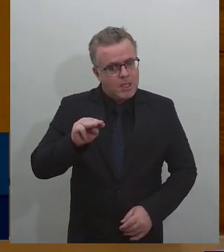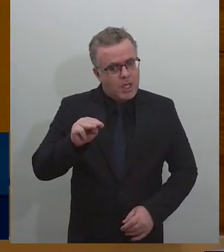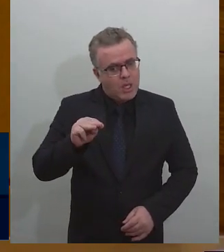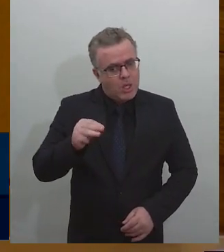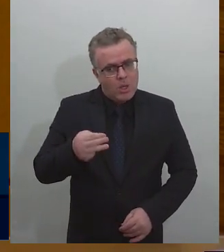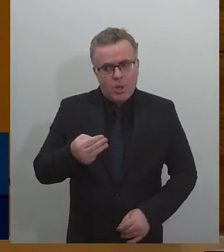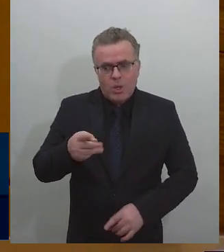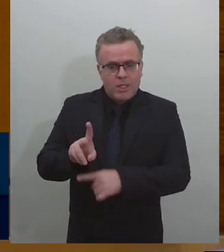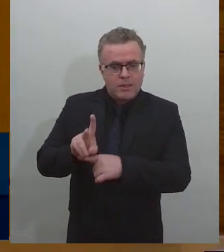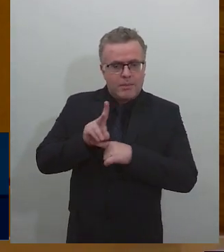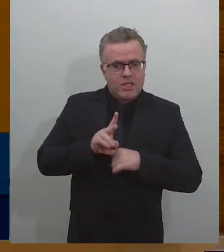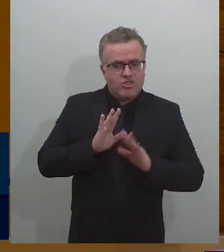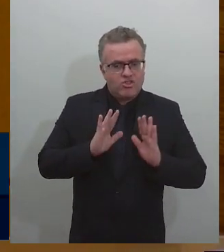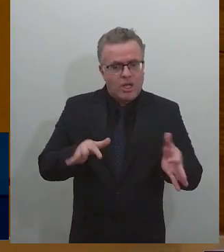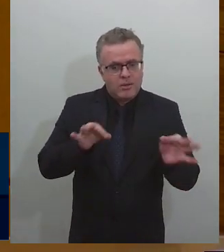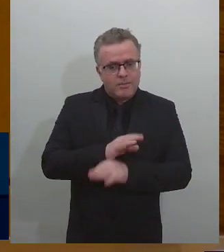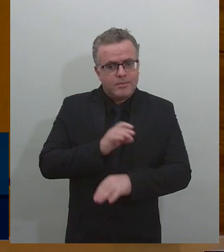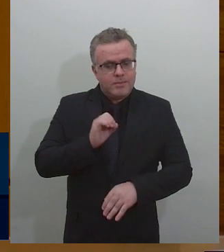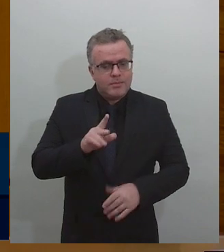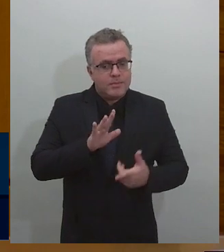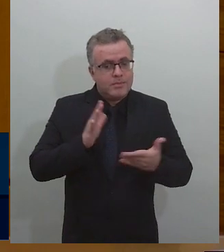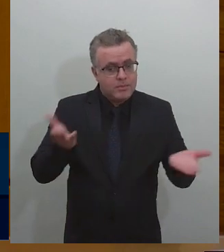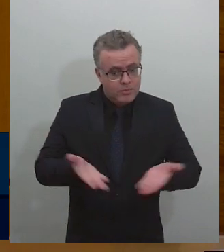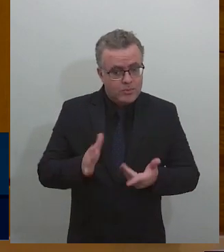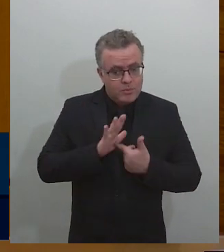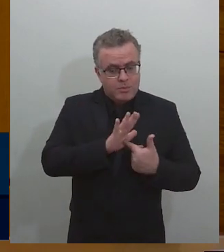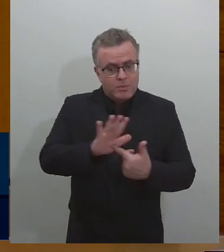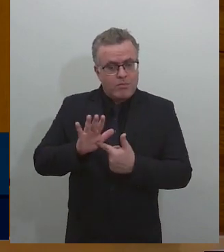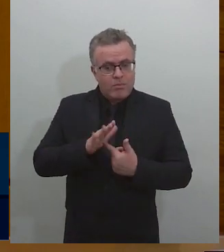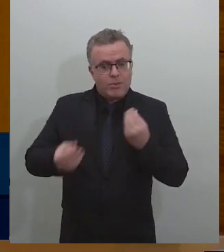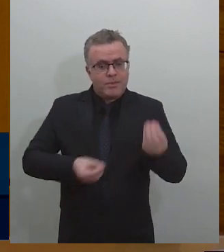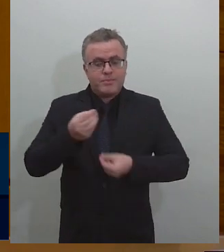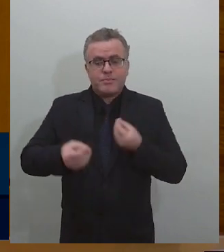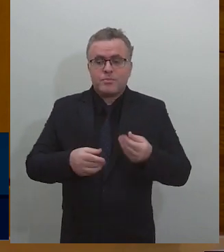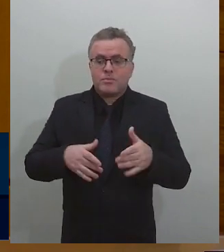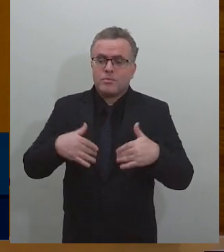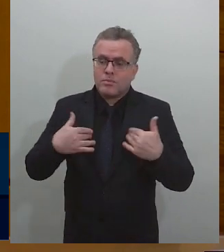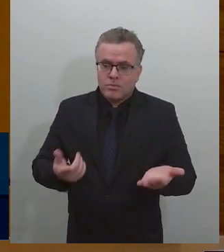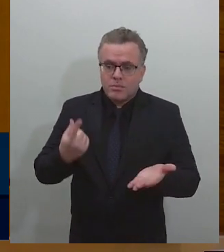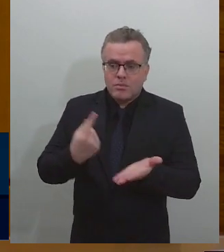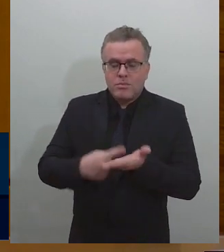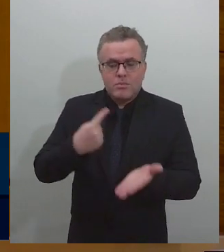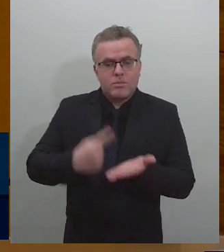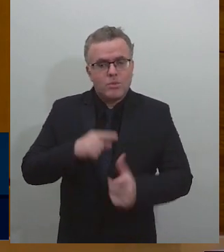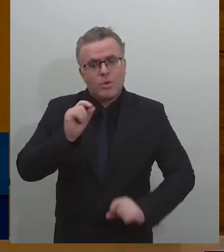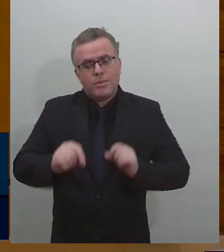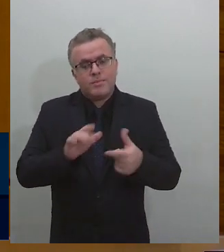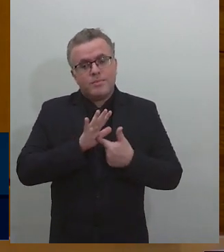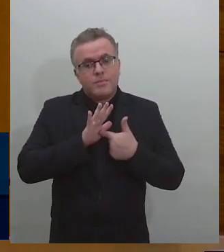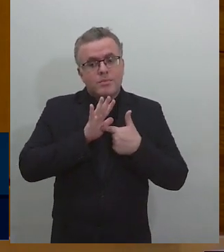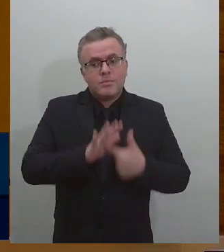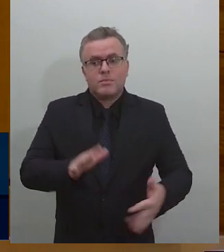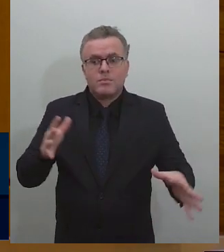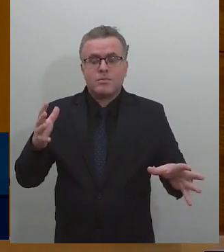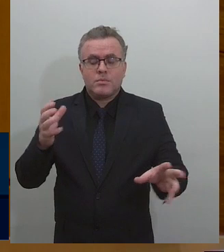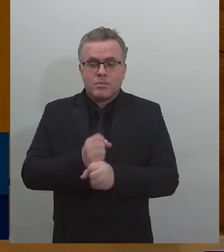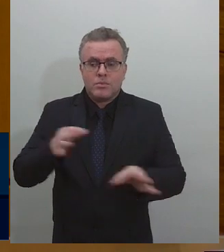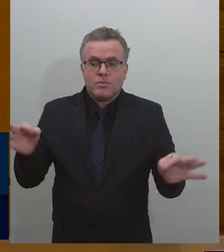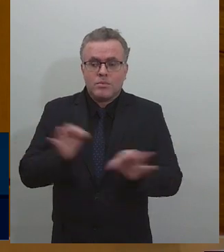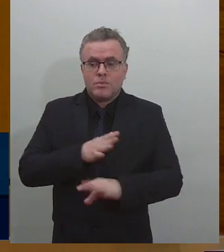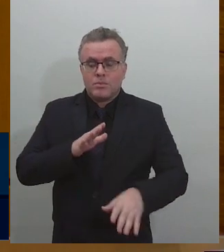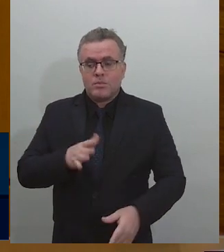mostrar para o que veio, precisa trazer os seus resultados para a população sergipana. E a gente sabe que a